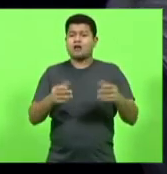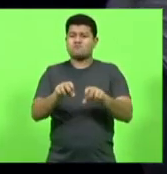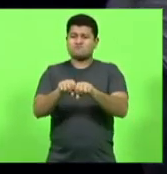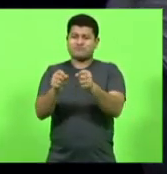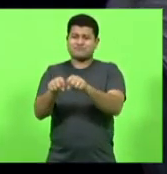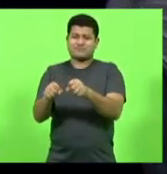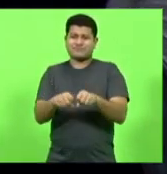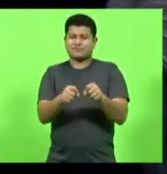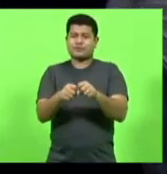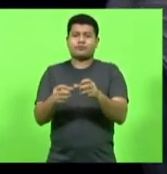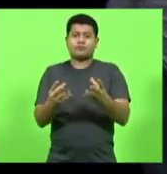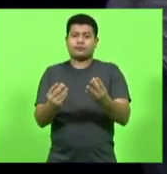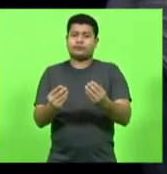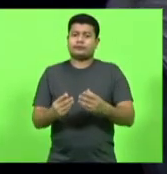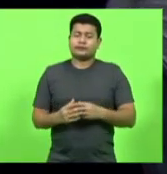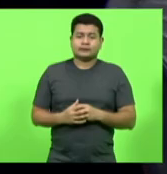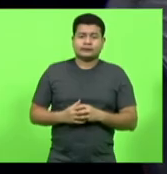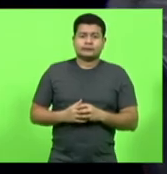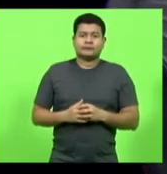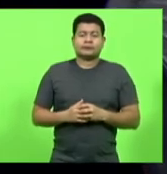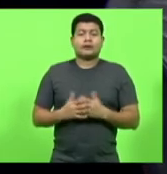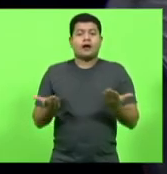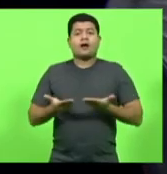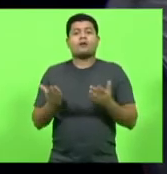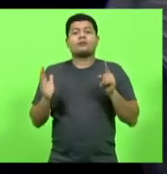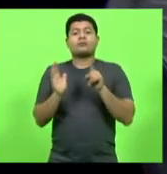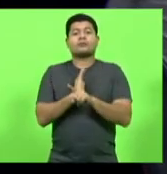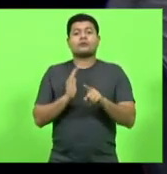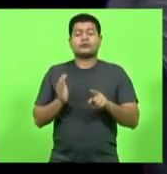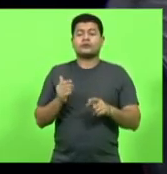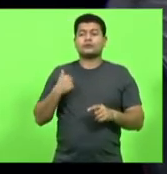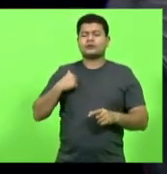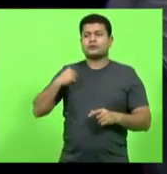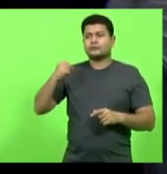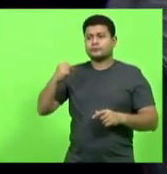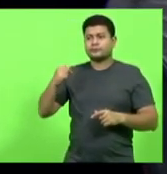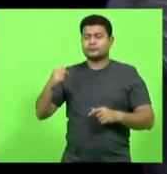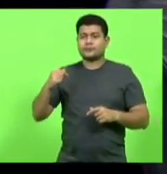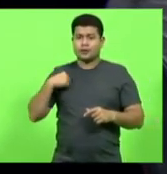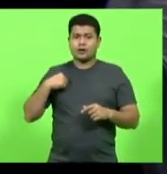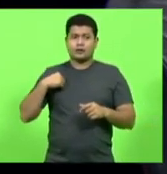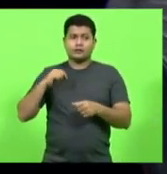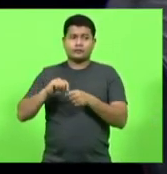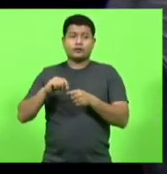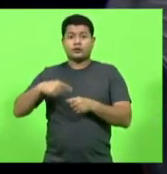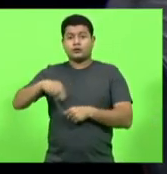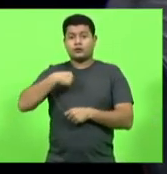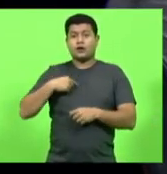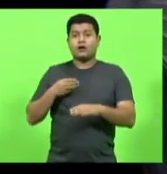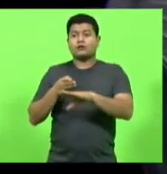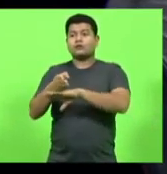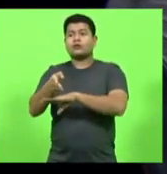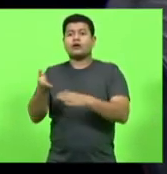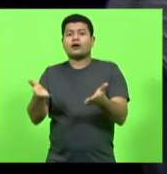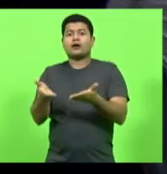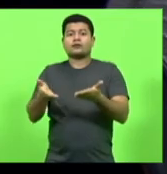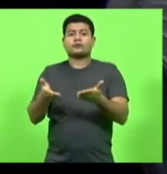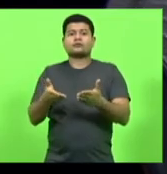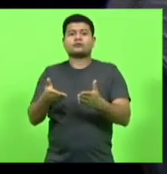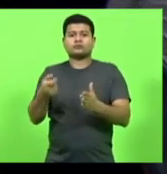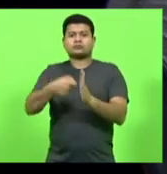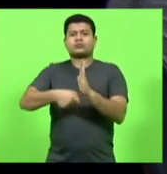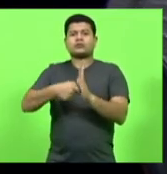precárias condições. E a pergunta que eu fazia naquele momento é, bom, nós vamos bater na porta de quem agora com as